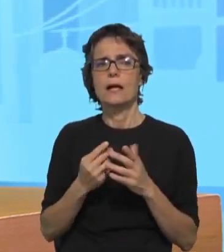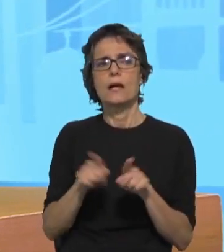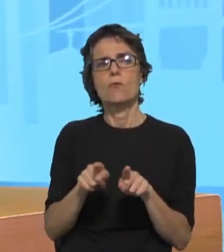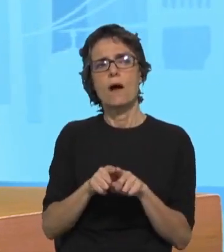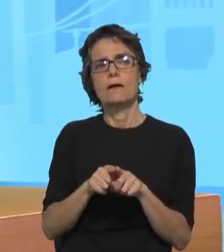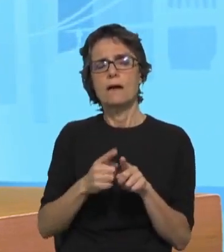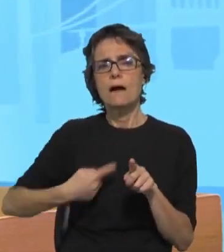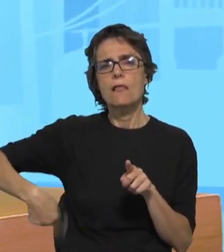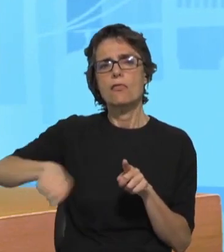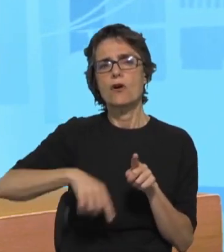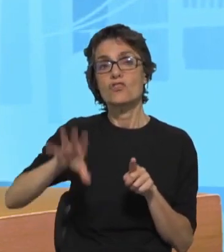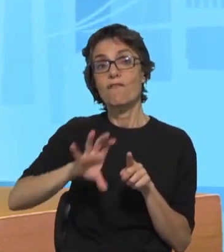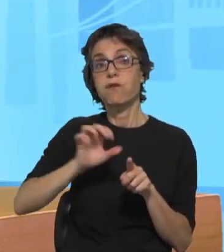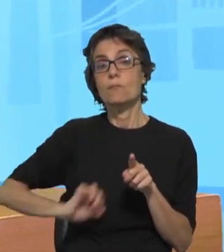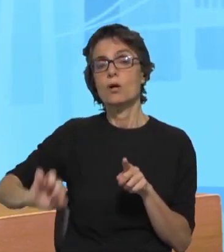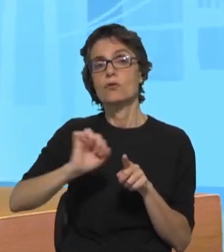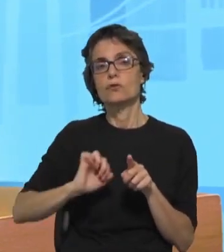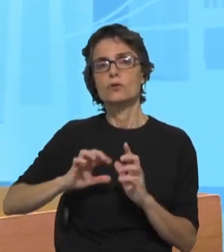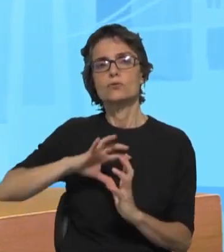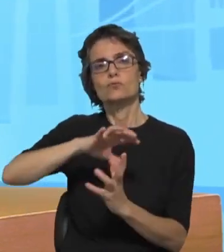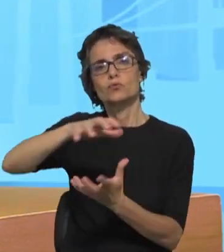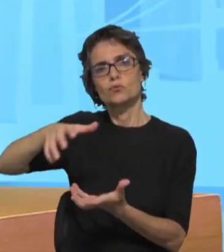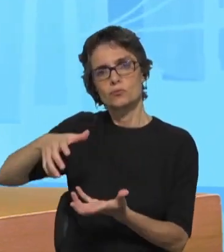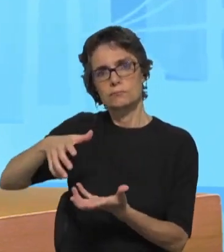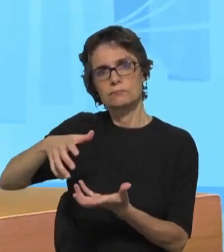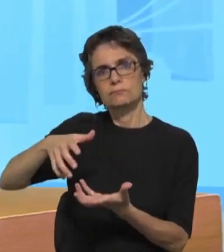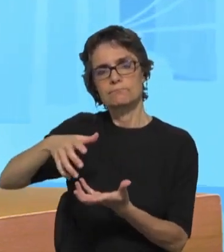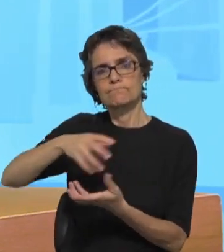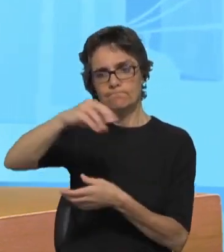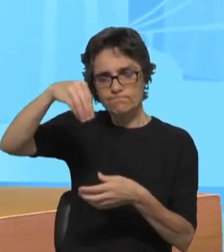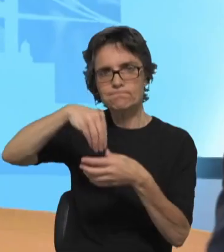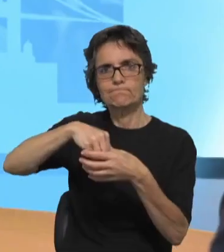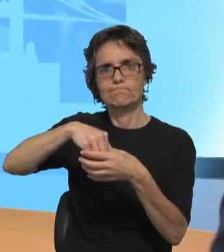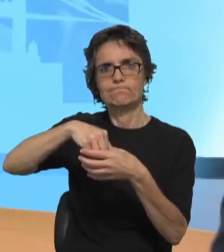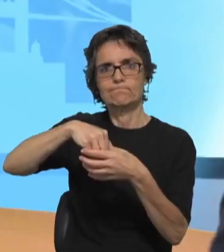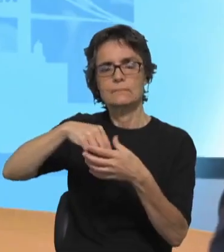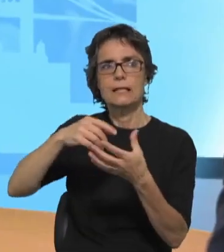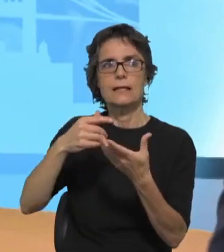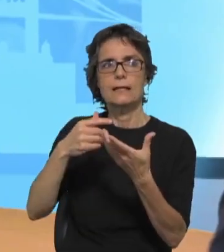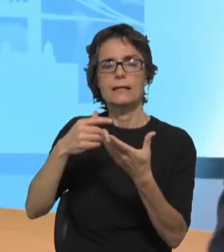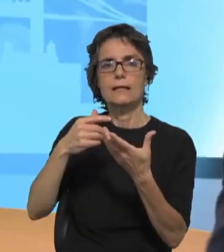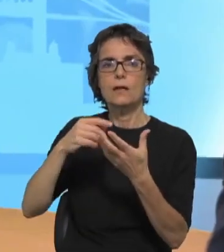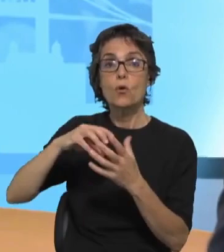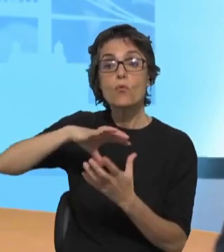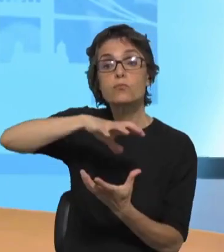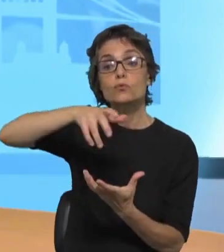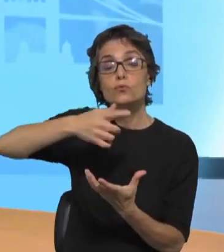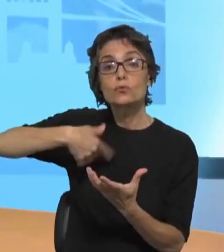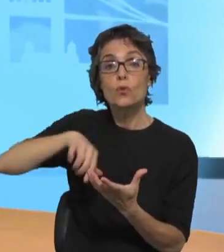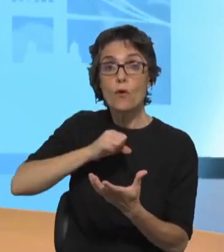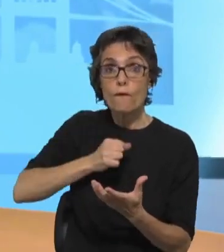mundo. E, obviamente, habitar implica habitar com os outros. Se, de alguma